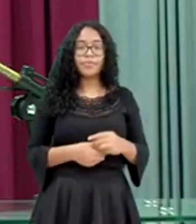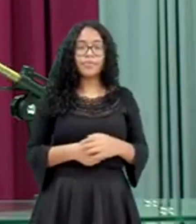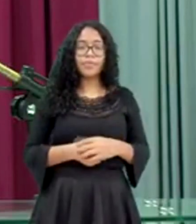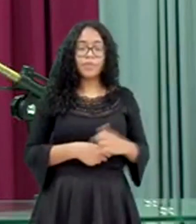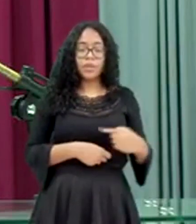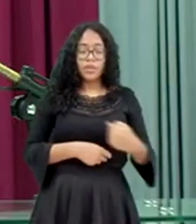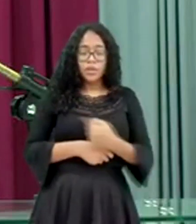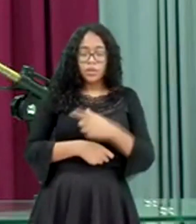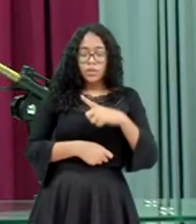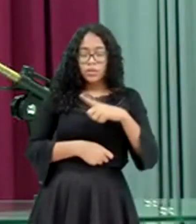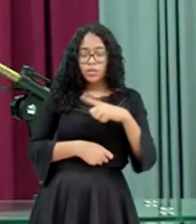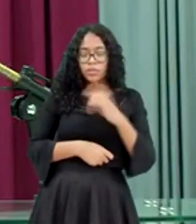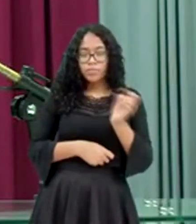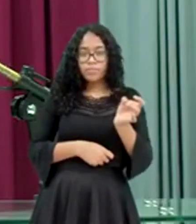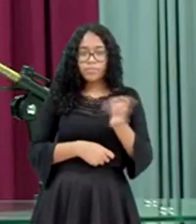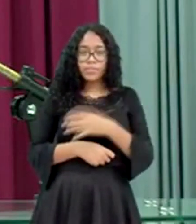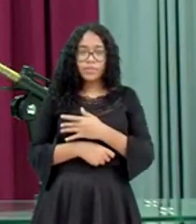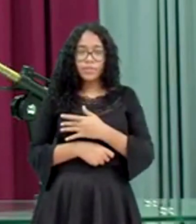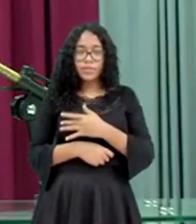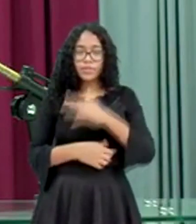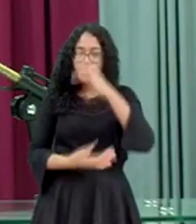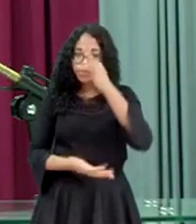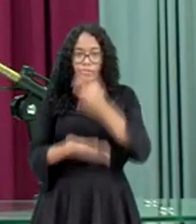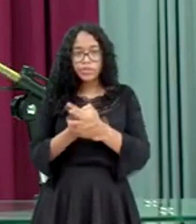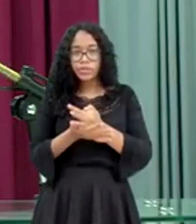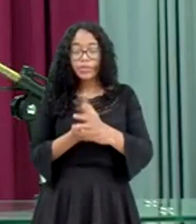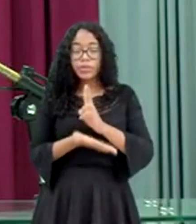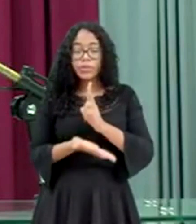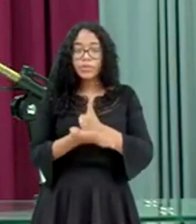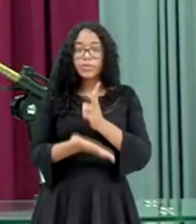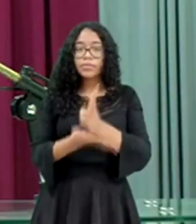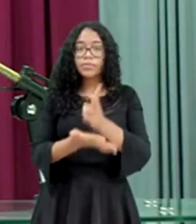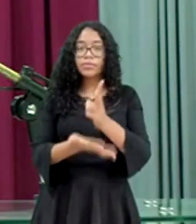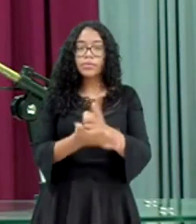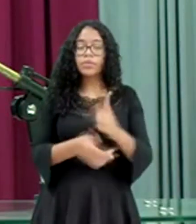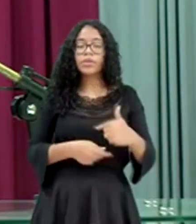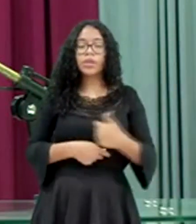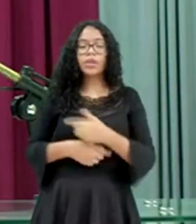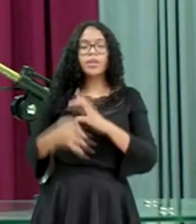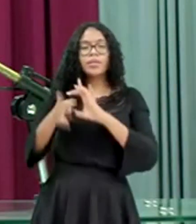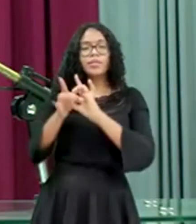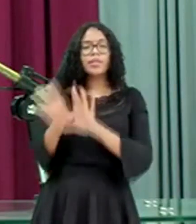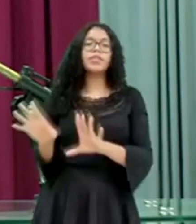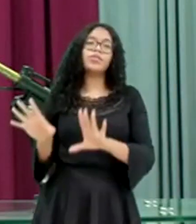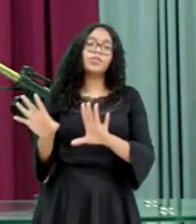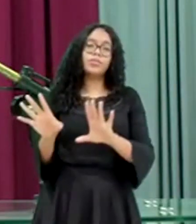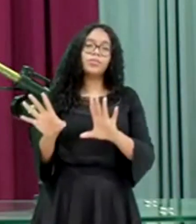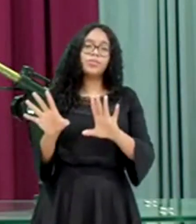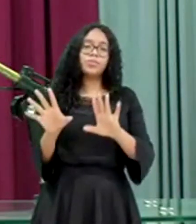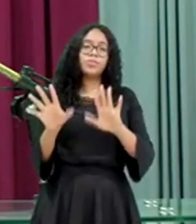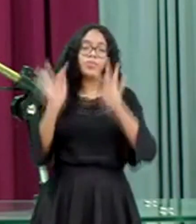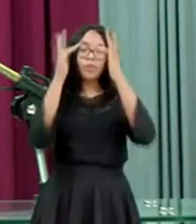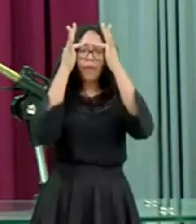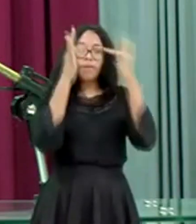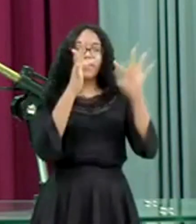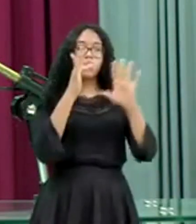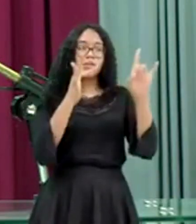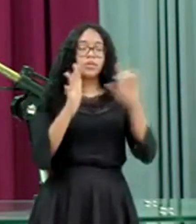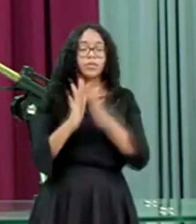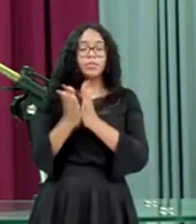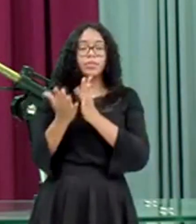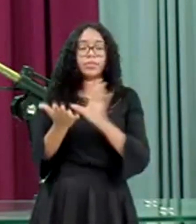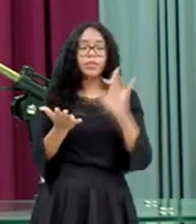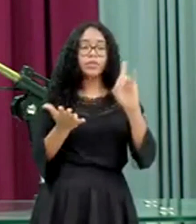incredulidade, todas as vezes que deixamos de confiar em Deus e em Sua palavra, nós